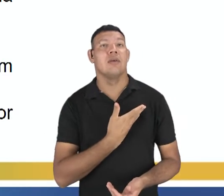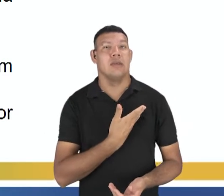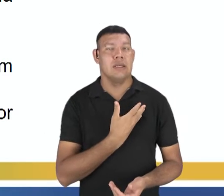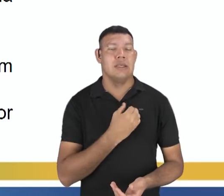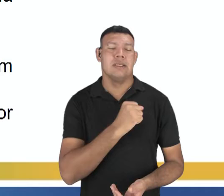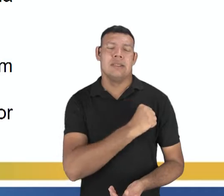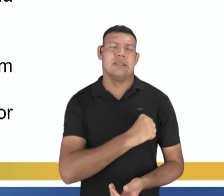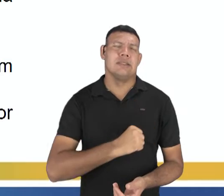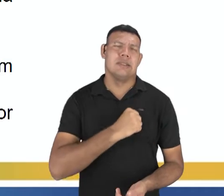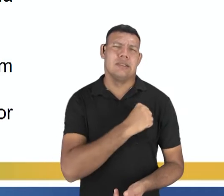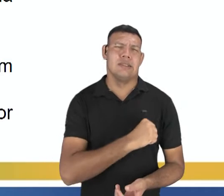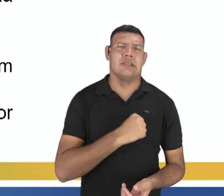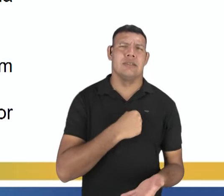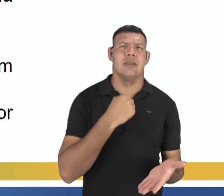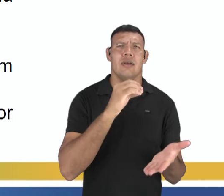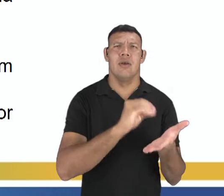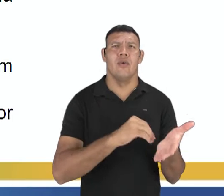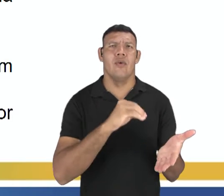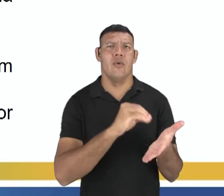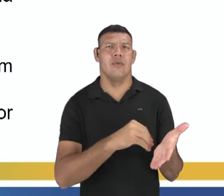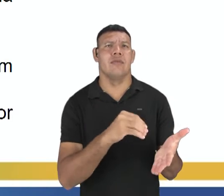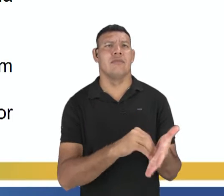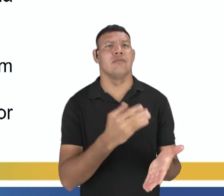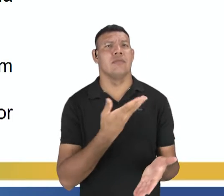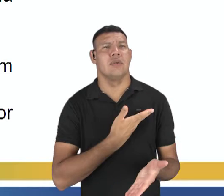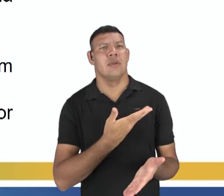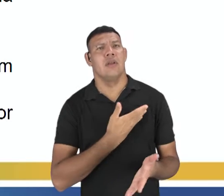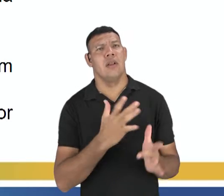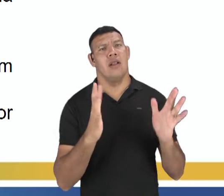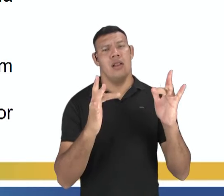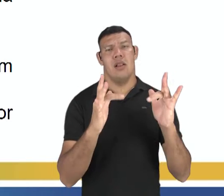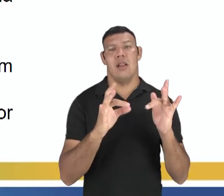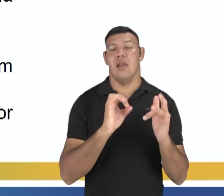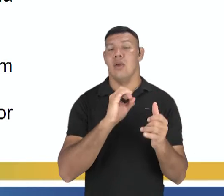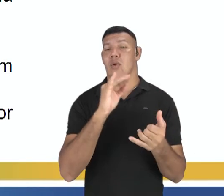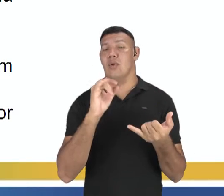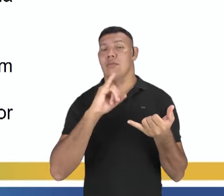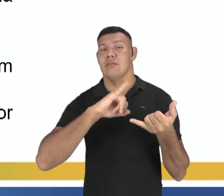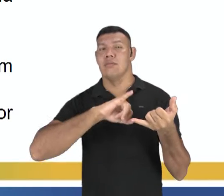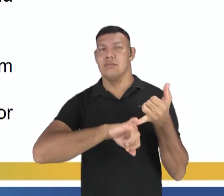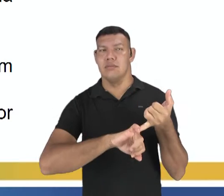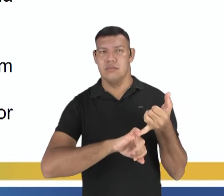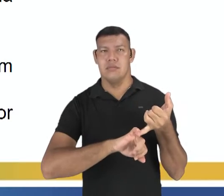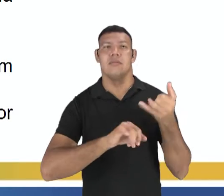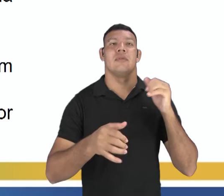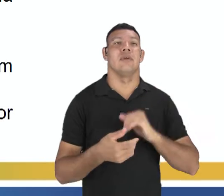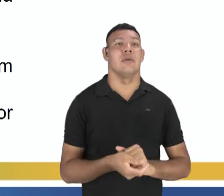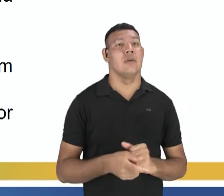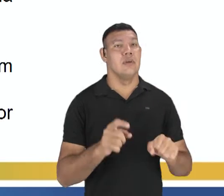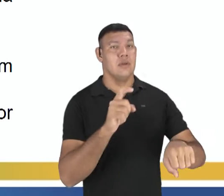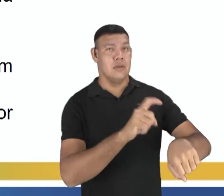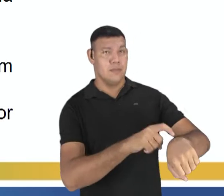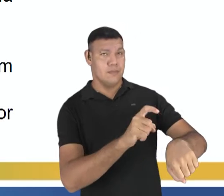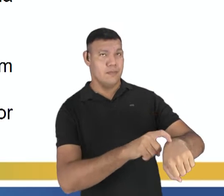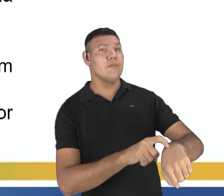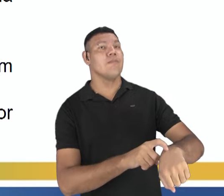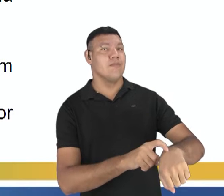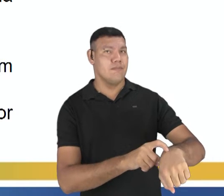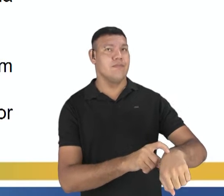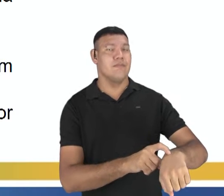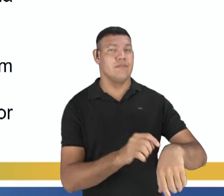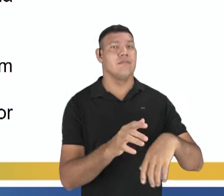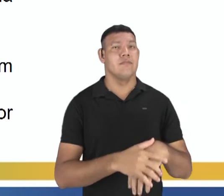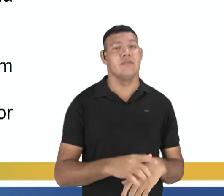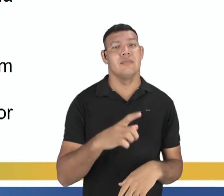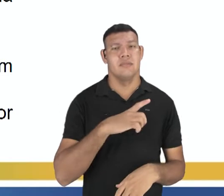manifesta saudade pela ausência do amigo, namorado ou amante. Vale lembrar que nessa época era uma época que